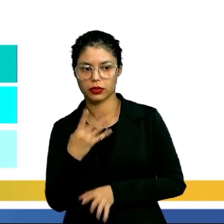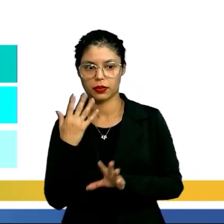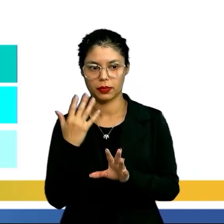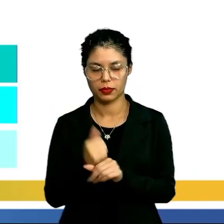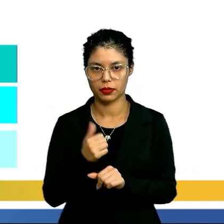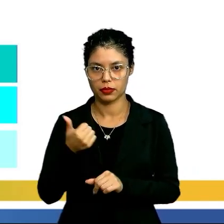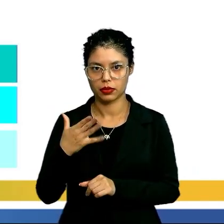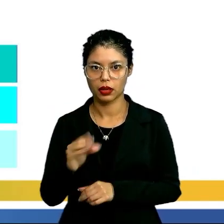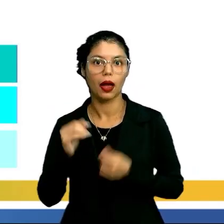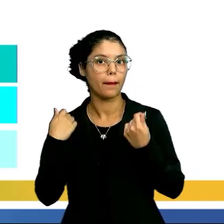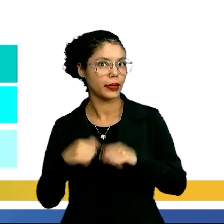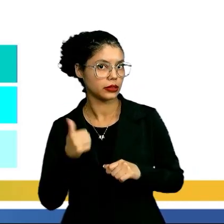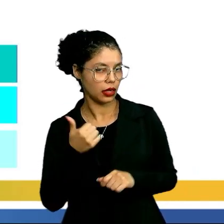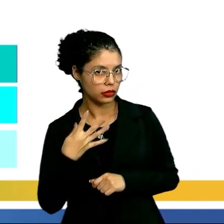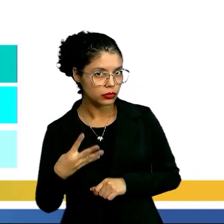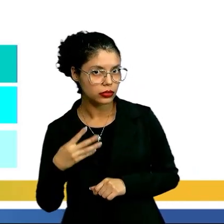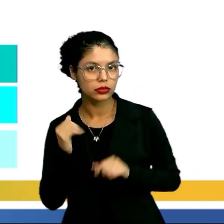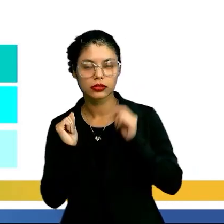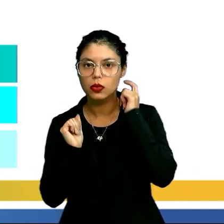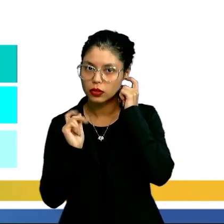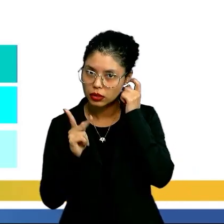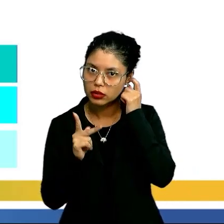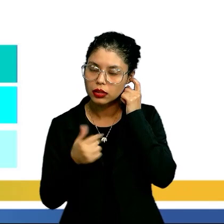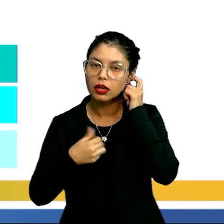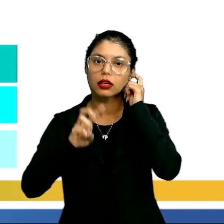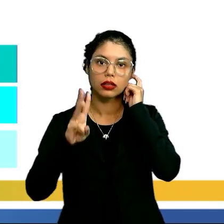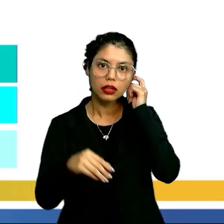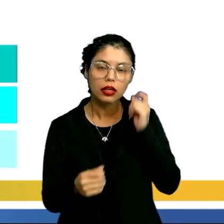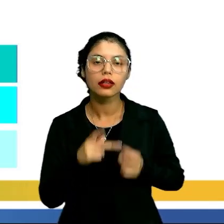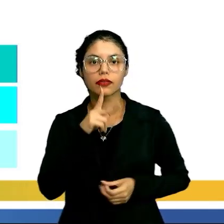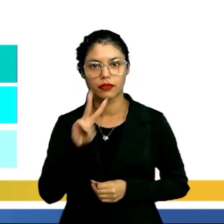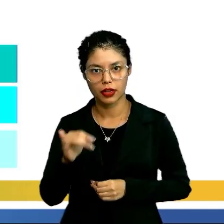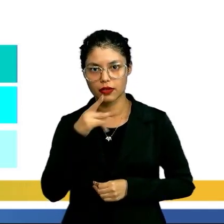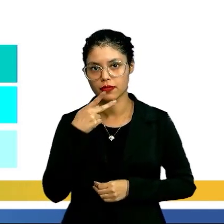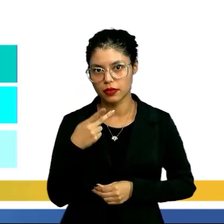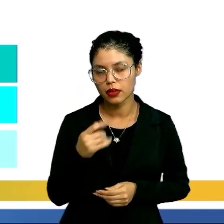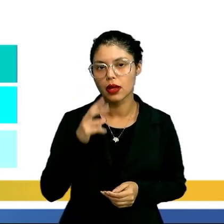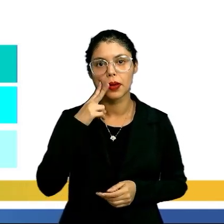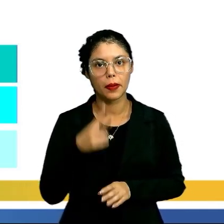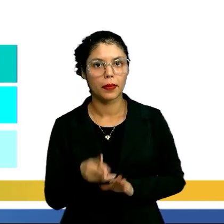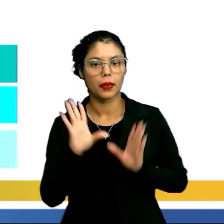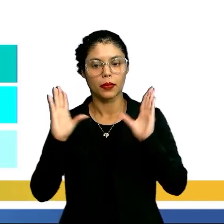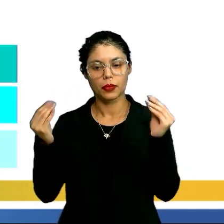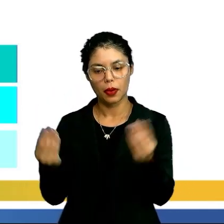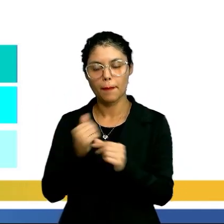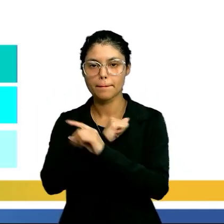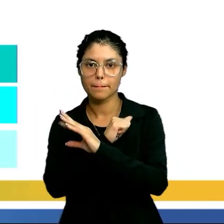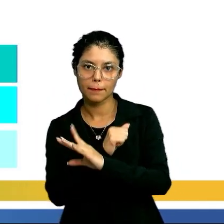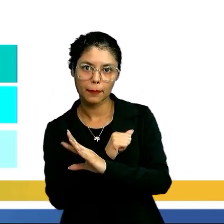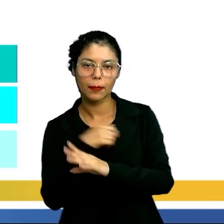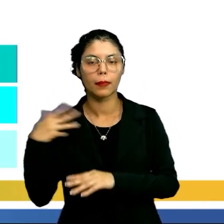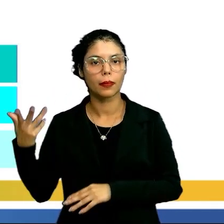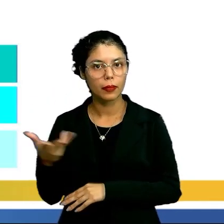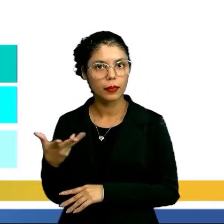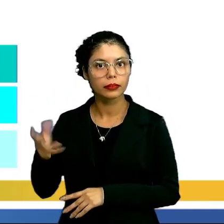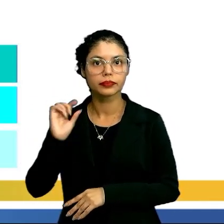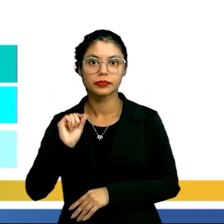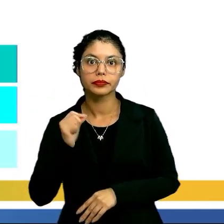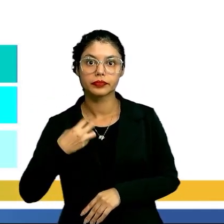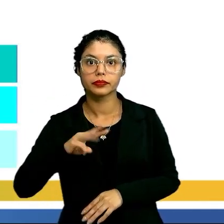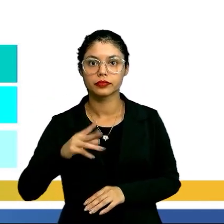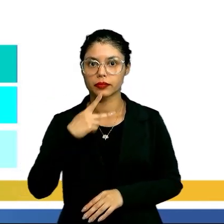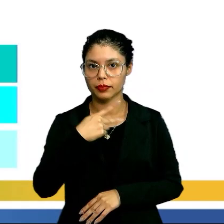ser 10. Eles têm que dar 14. Quem define para você que a substância é ácida ou básica? Só quem pode definir